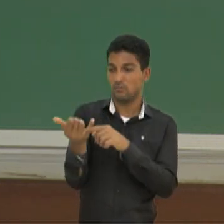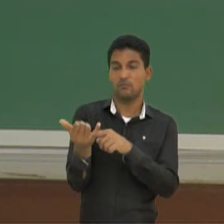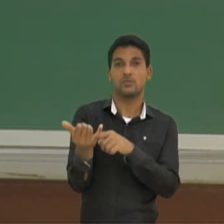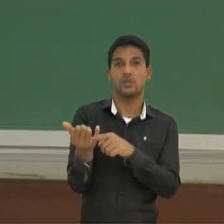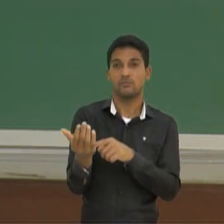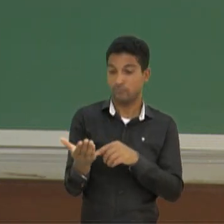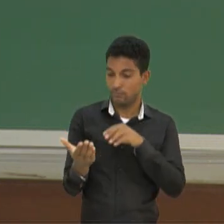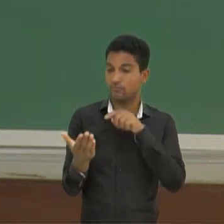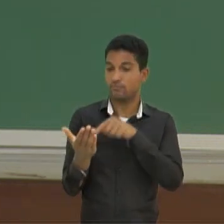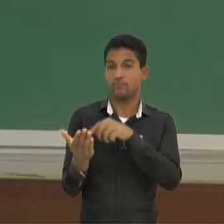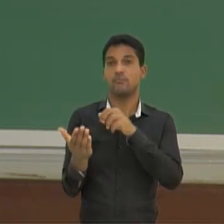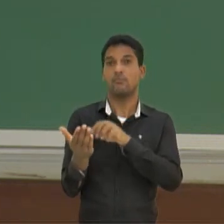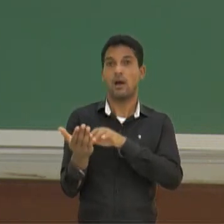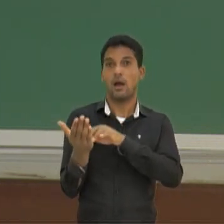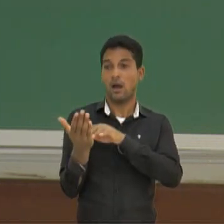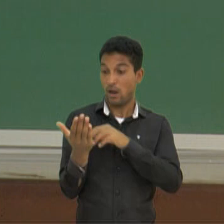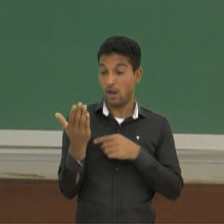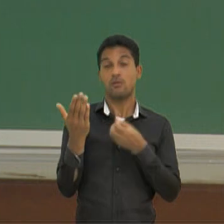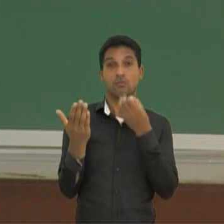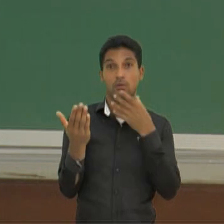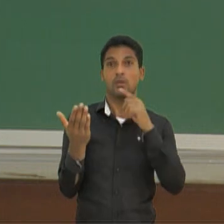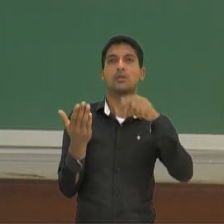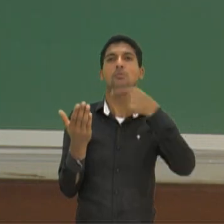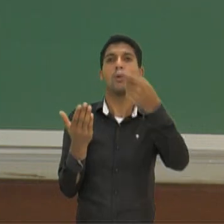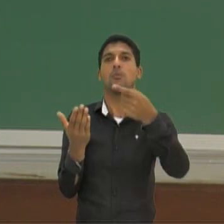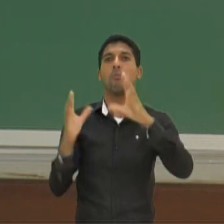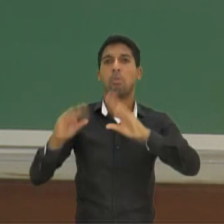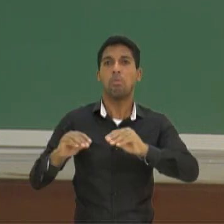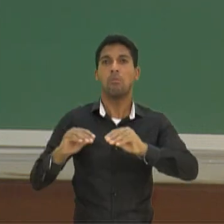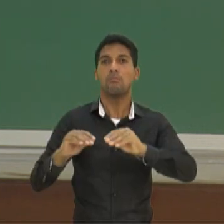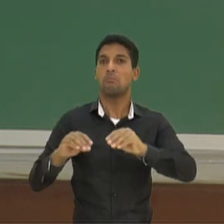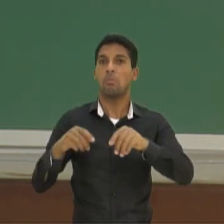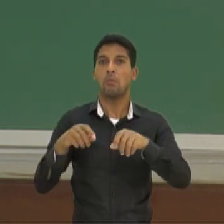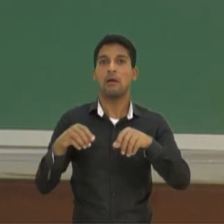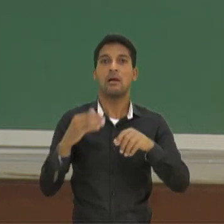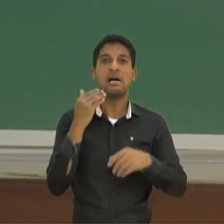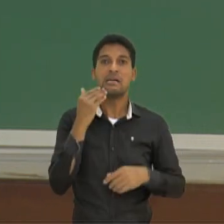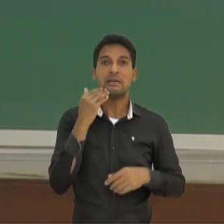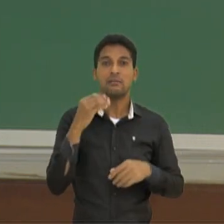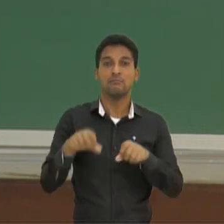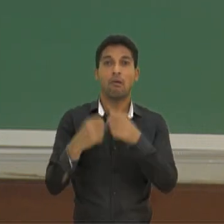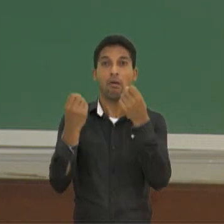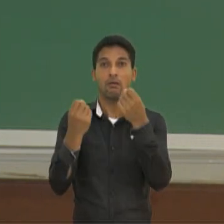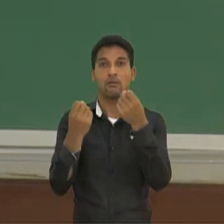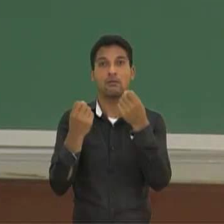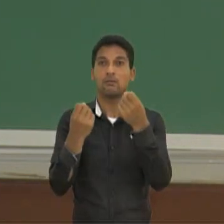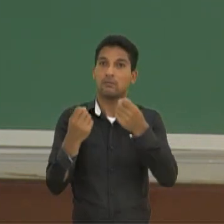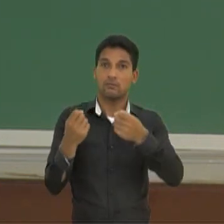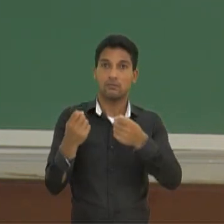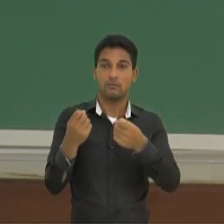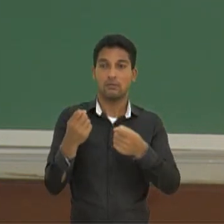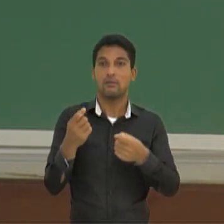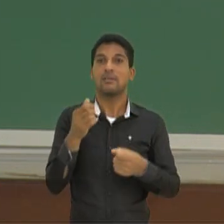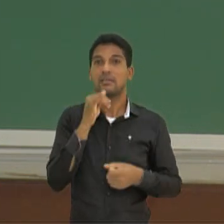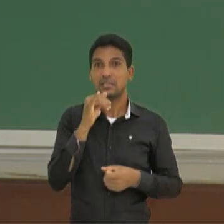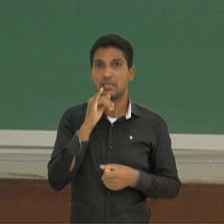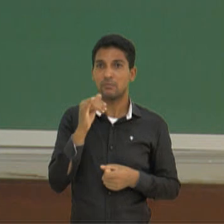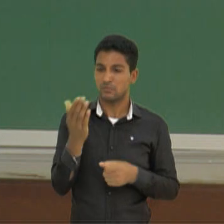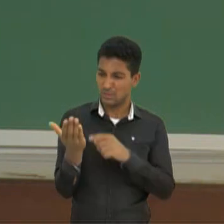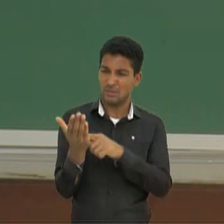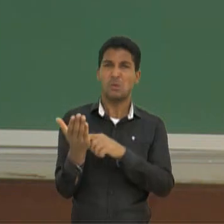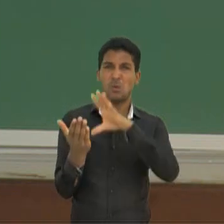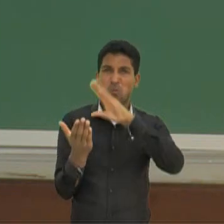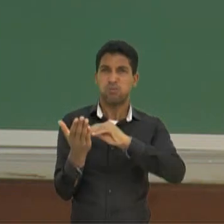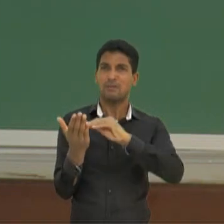dias e de repente parou de funcionar, aconteceu alguma coisa. Então eu vou ter que detalhar ali o que aconteceu. Tem que ser um texto assim bem descritivo,